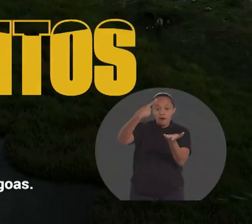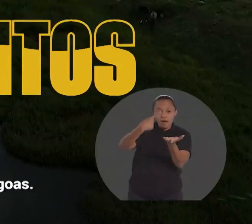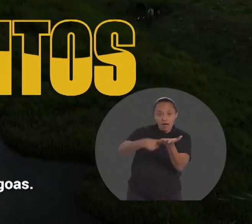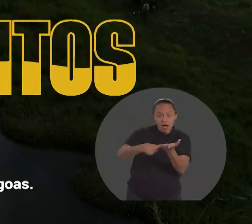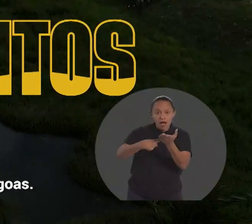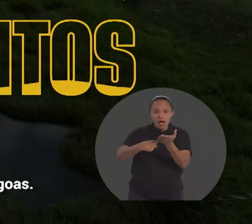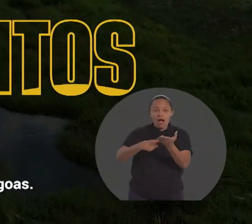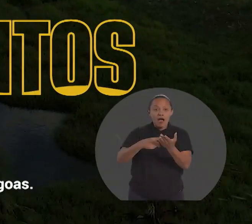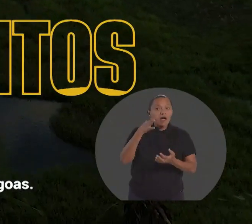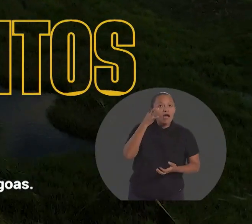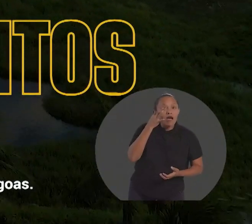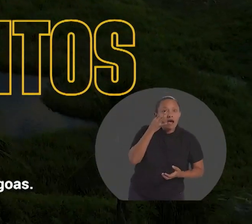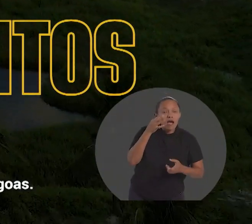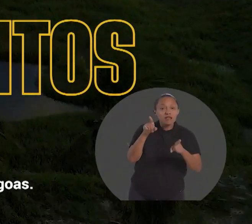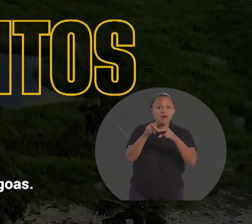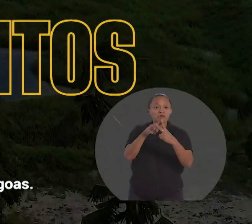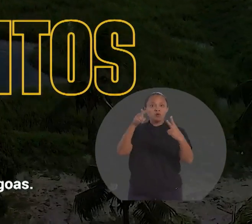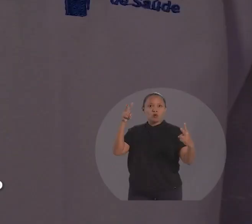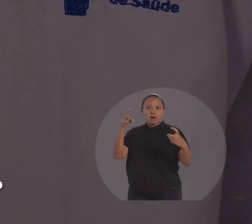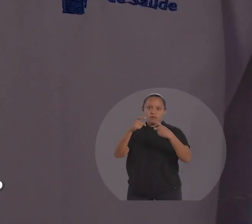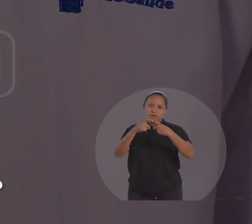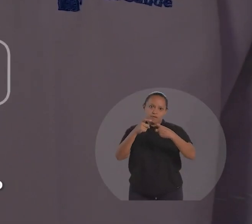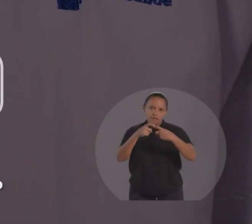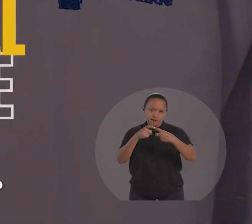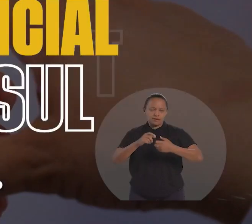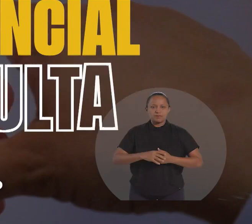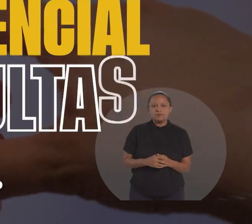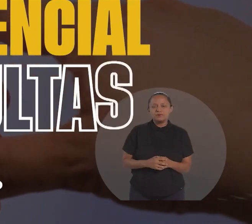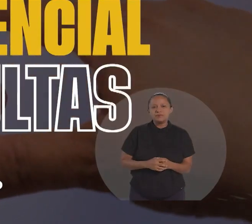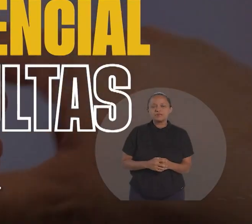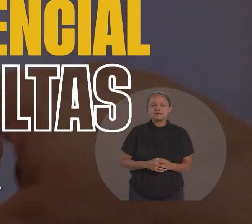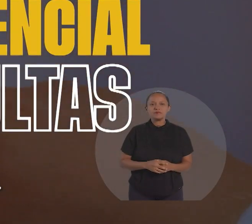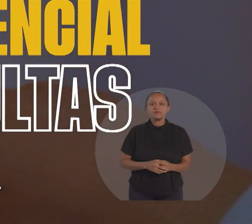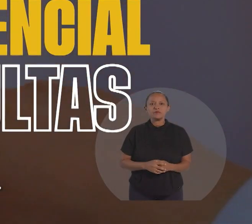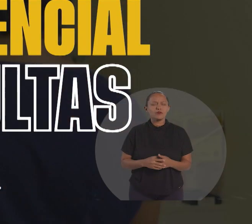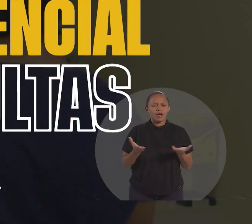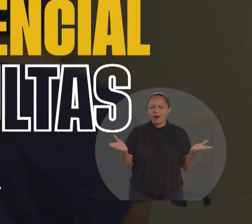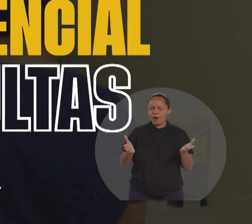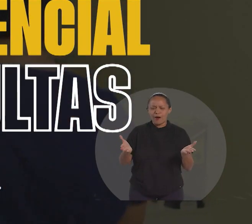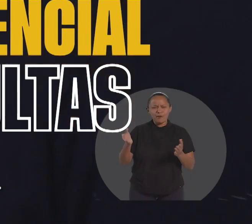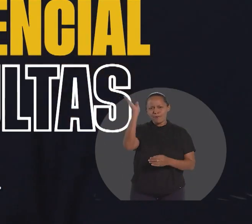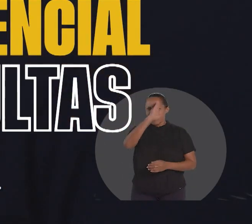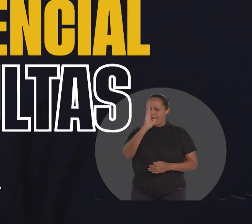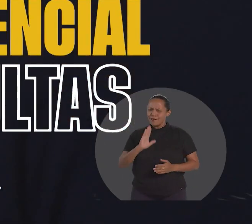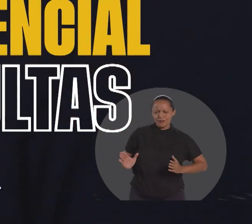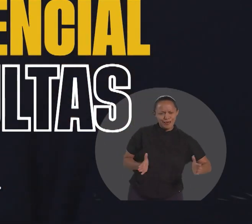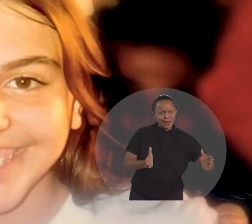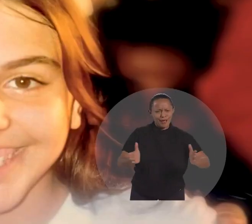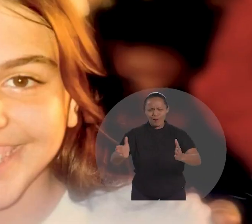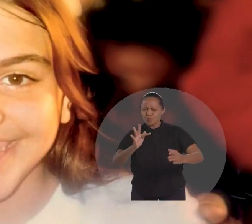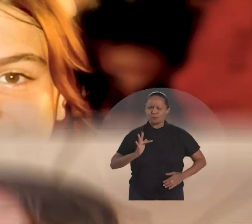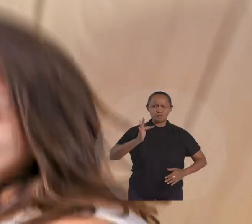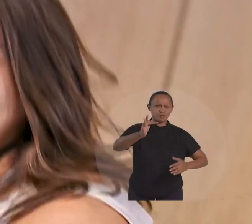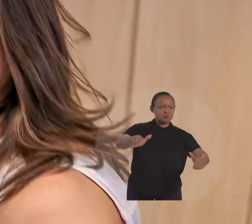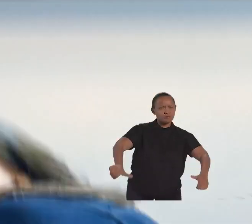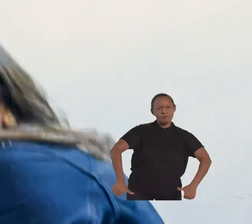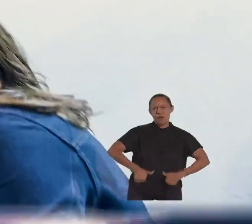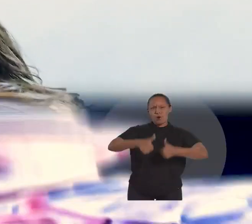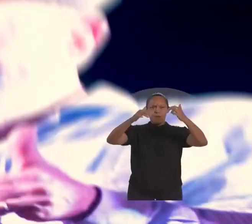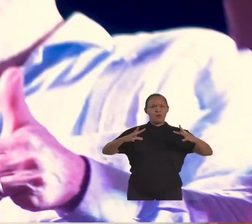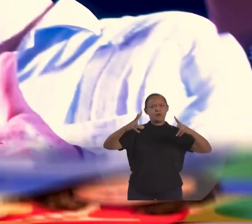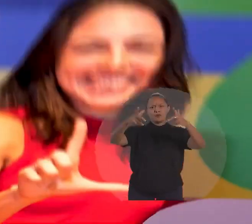nível d'água e acabar com os alagamentos nas lagoas. Natália vai implantar a marcação online presencial de consultas.